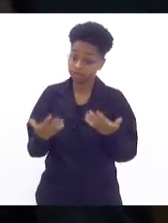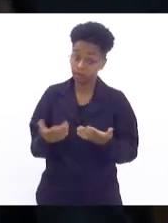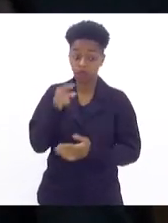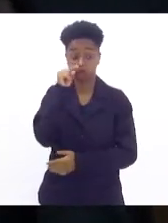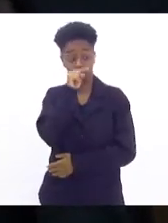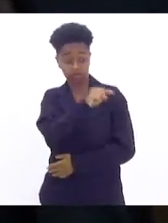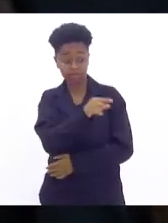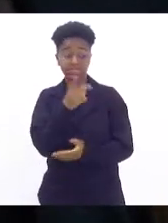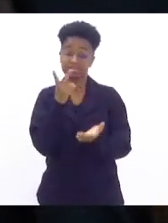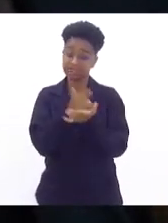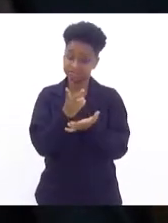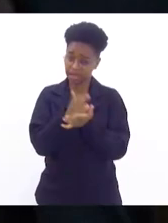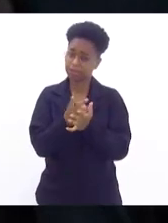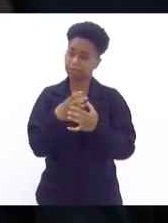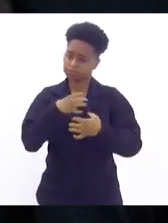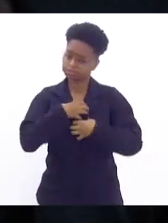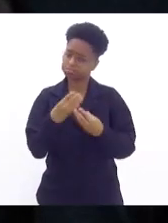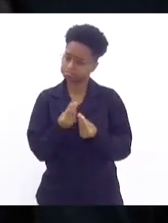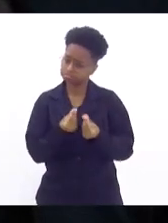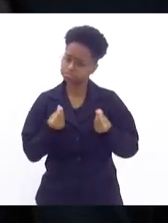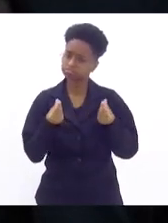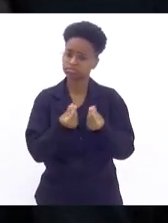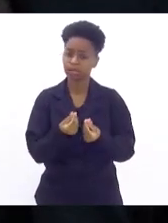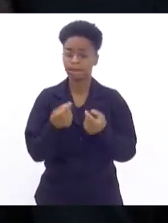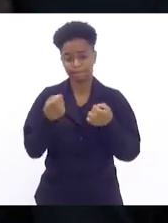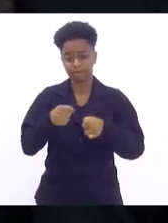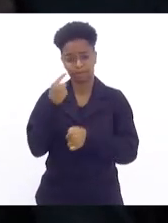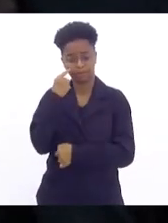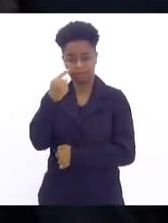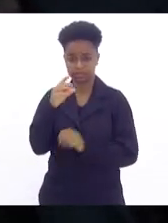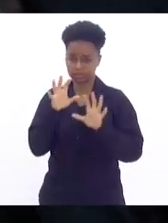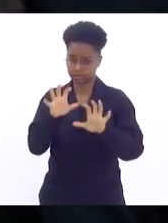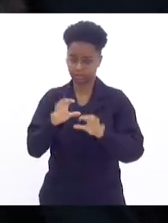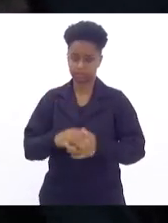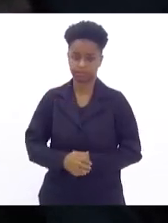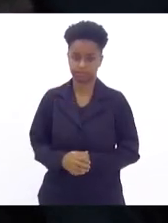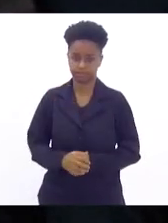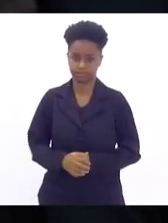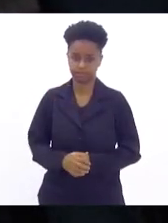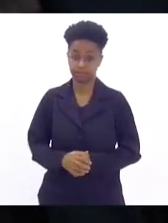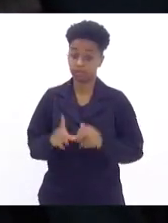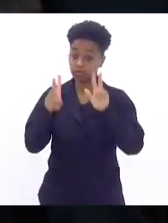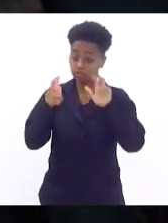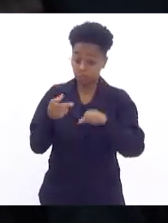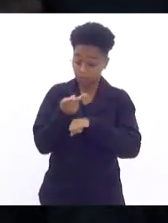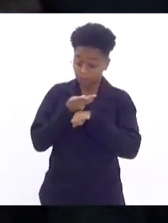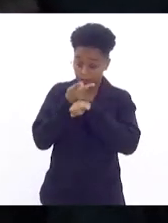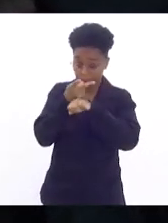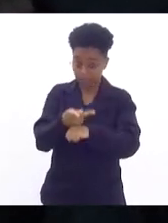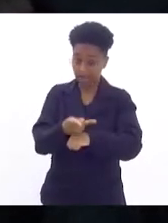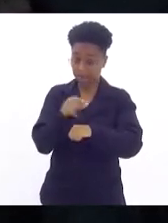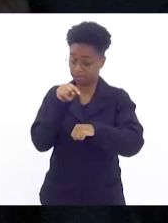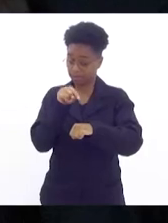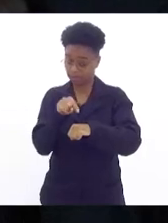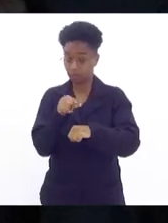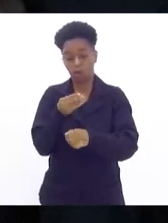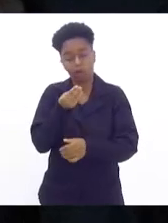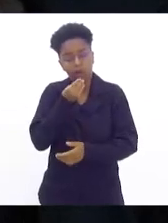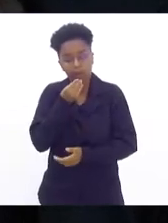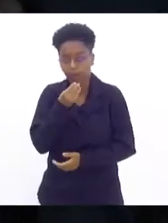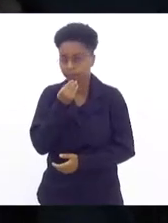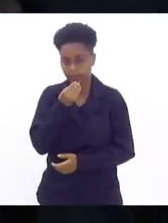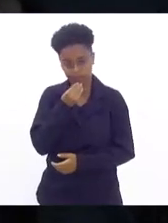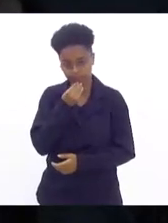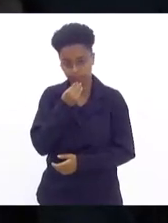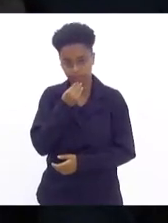excelência que sempre teve muita sensibilidade possa pensar nisso e com relação aos prêmios senhor presidente óbvio que